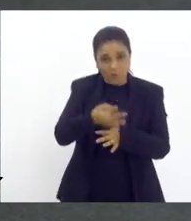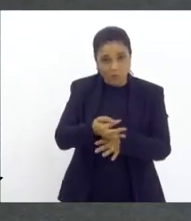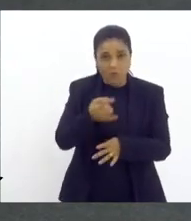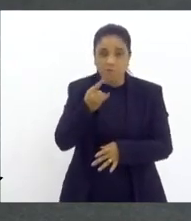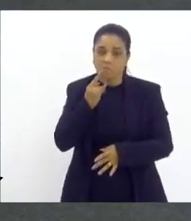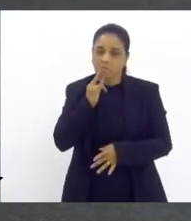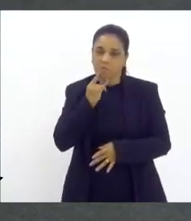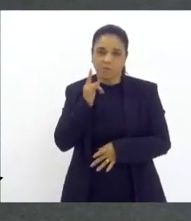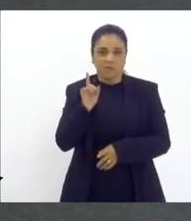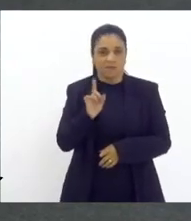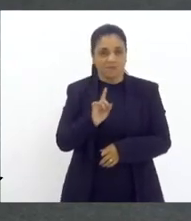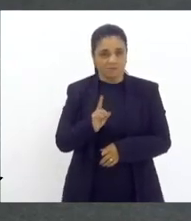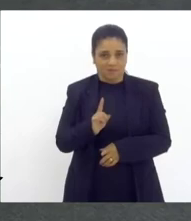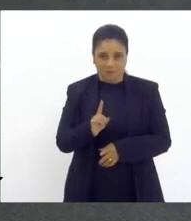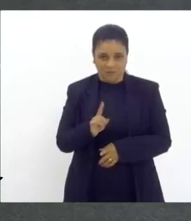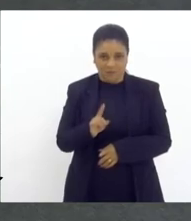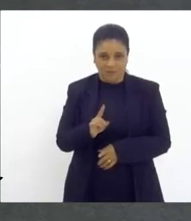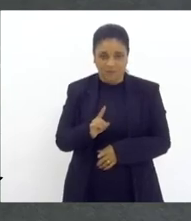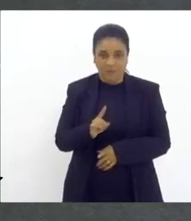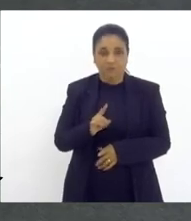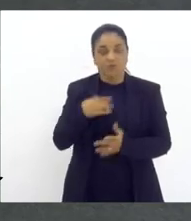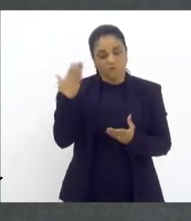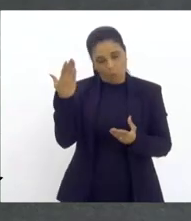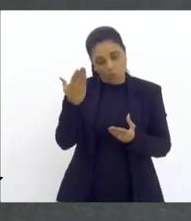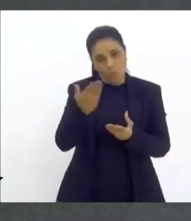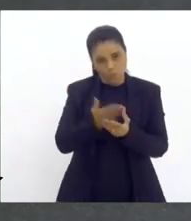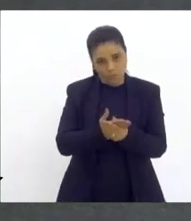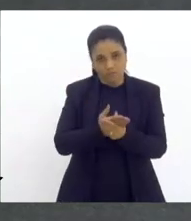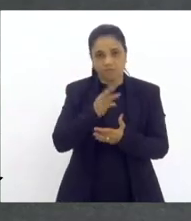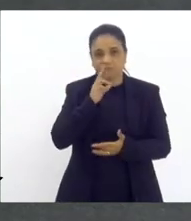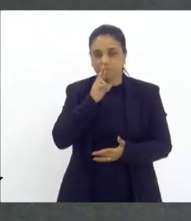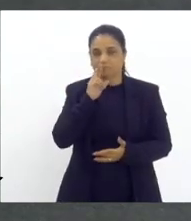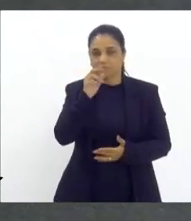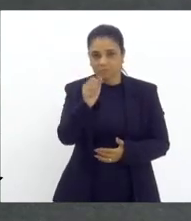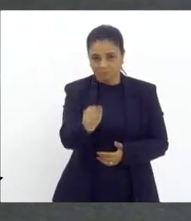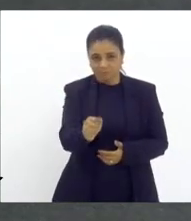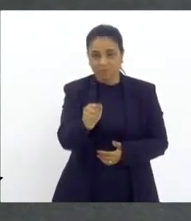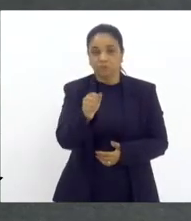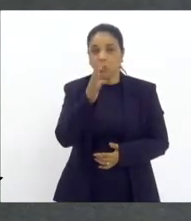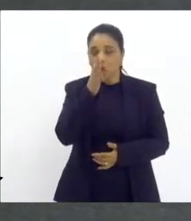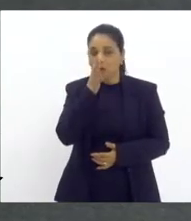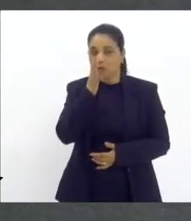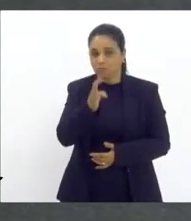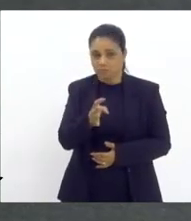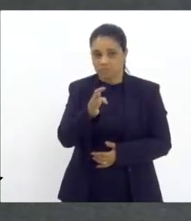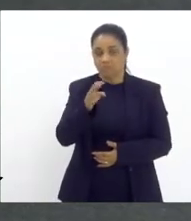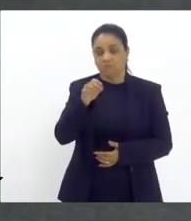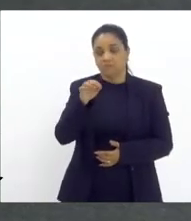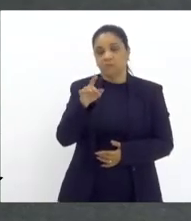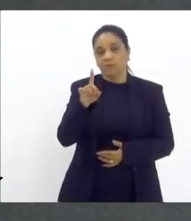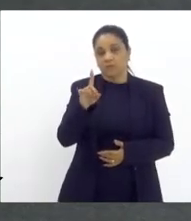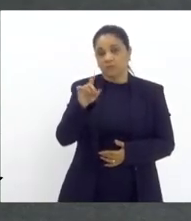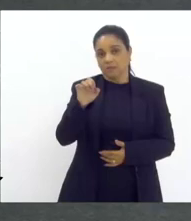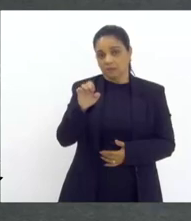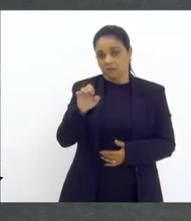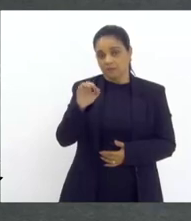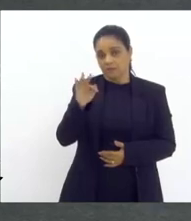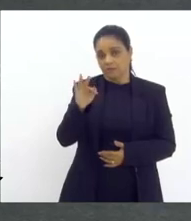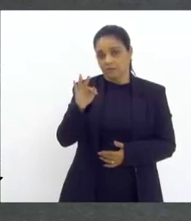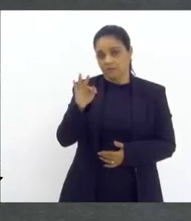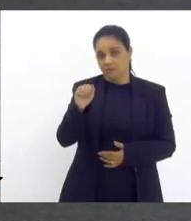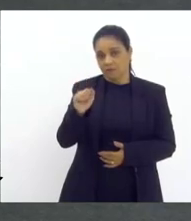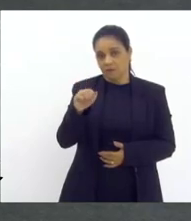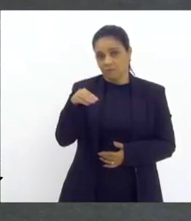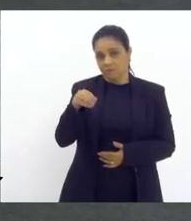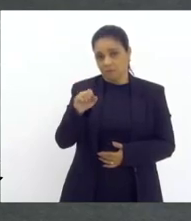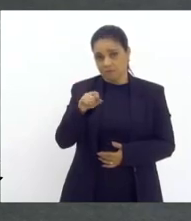embebedar eu quero dizer que eu vou processar o deputado Rodrigo amor ele tem a oportunidade é de que se quiser